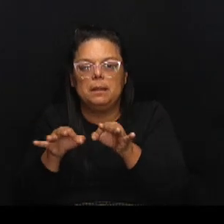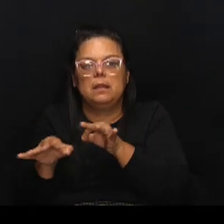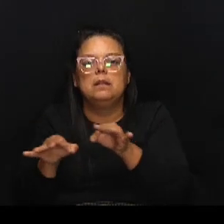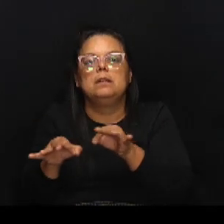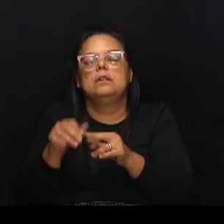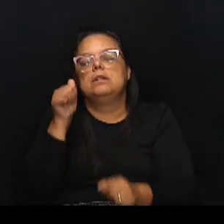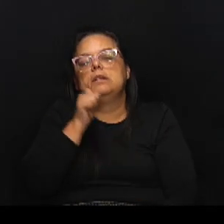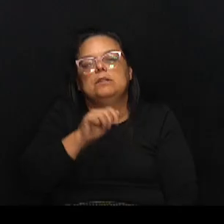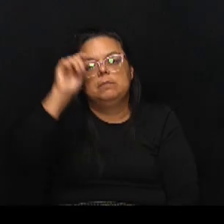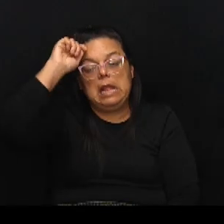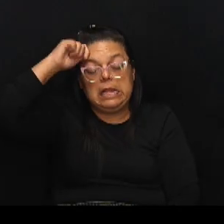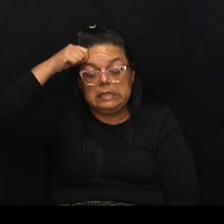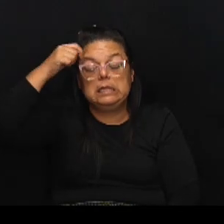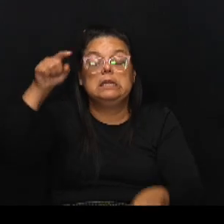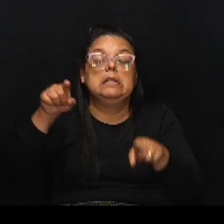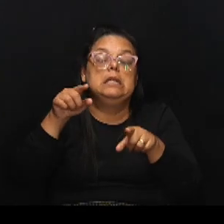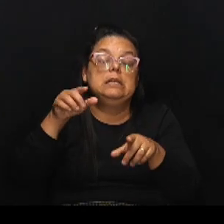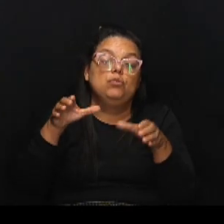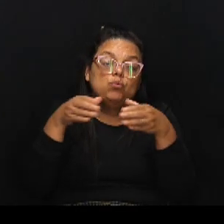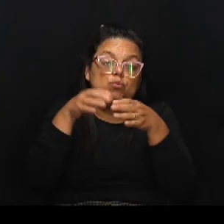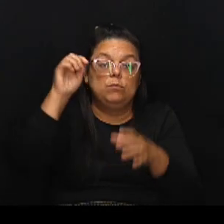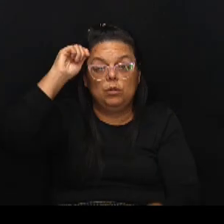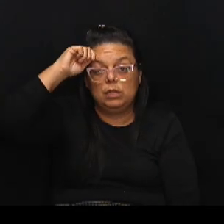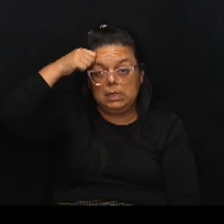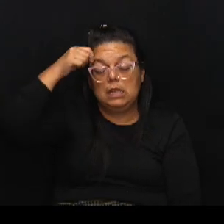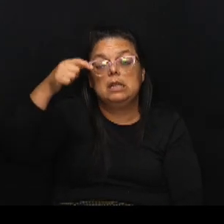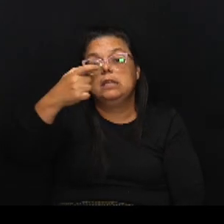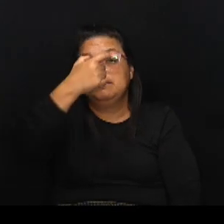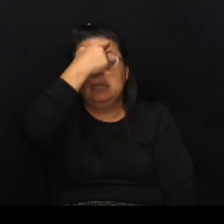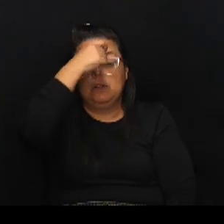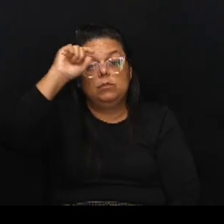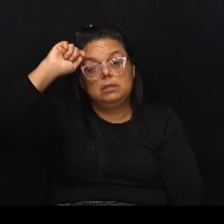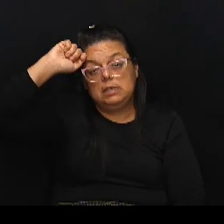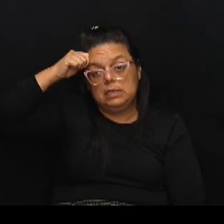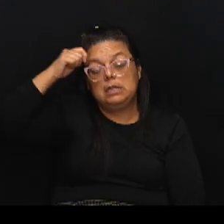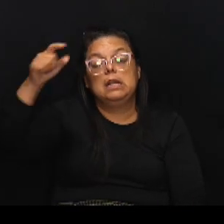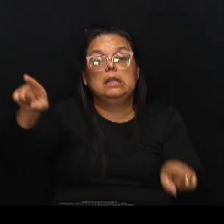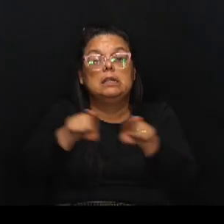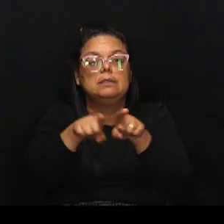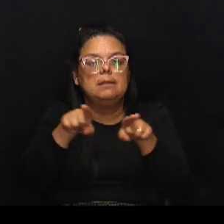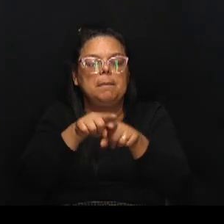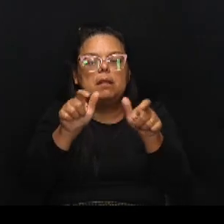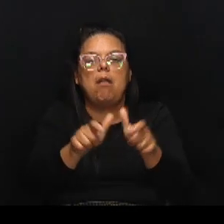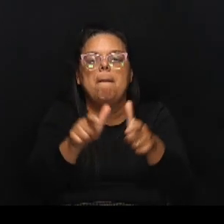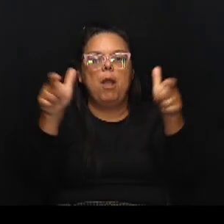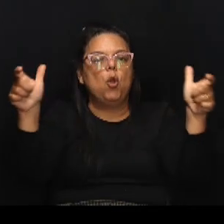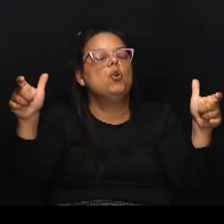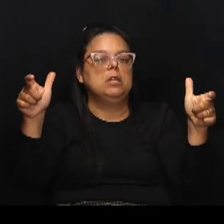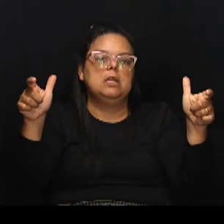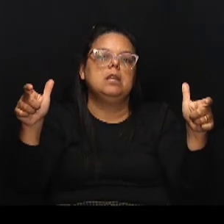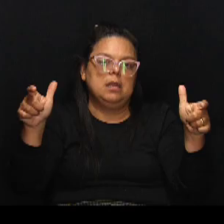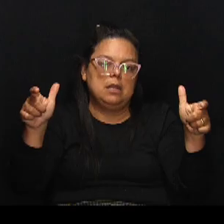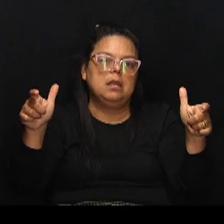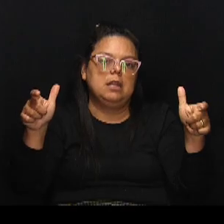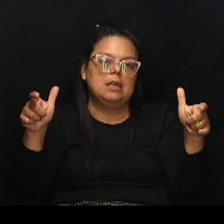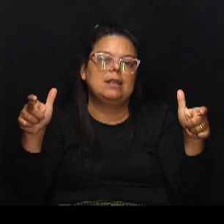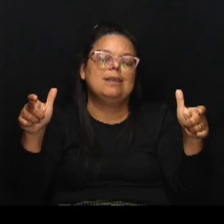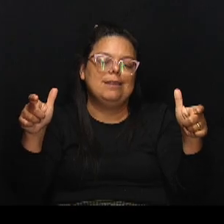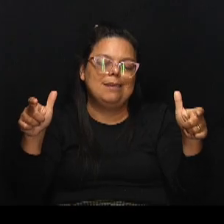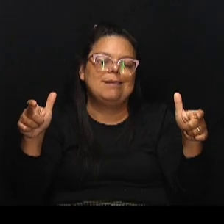mulheres negras, dos negros, da consciência dessa maioria que se torna minoria